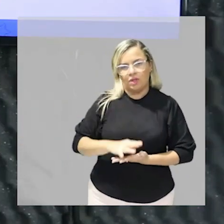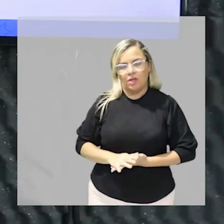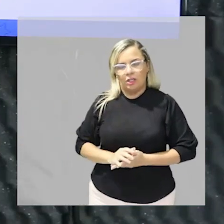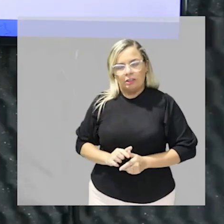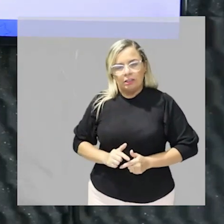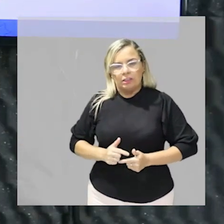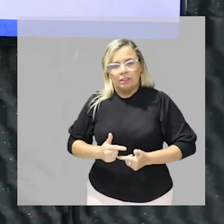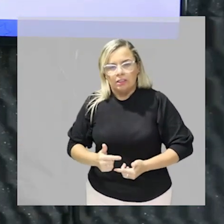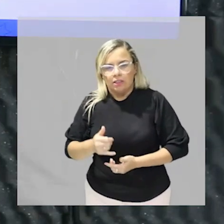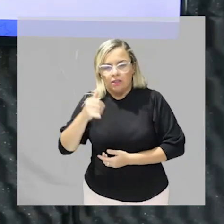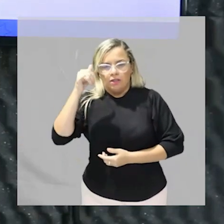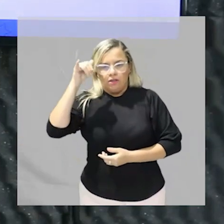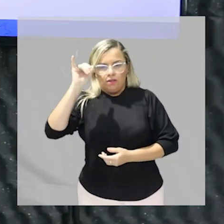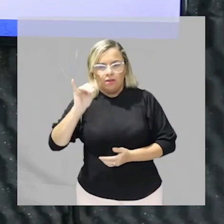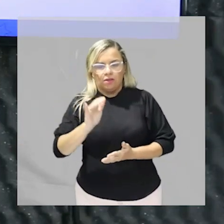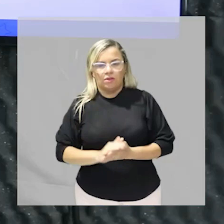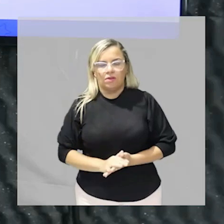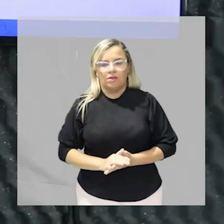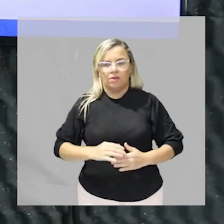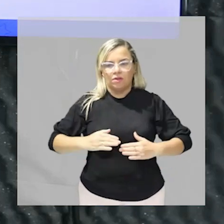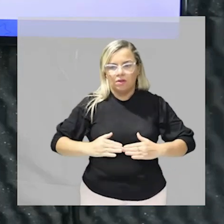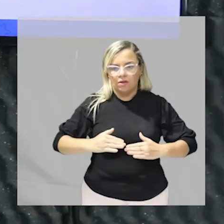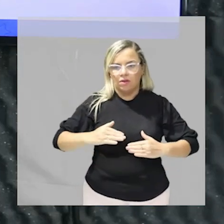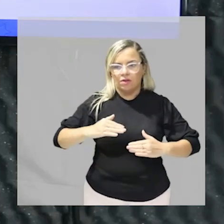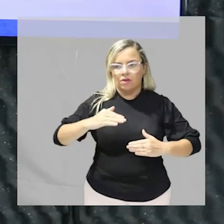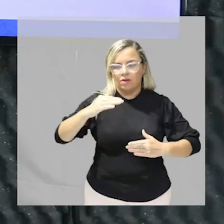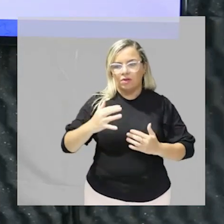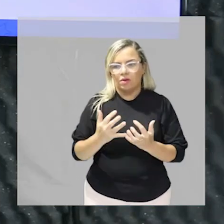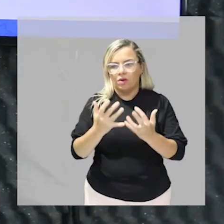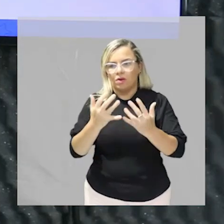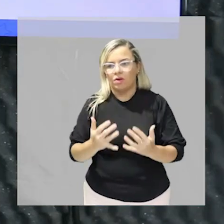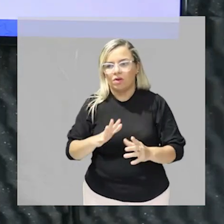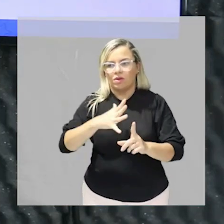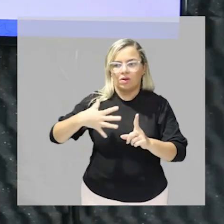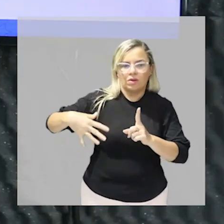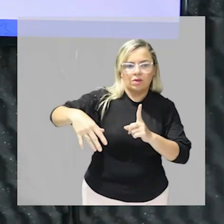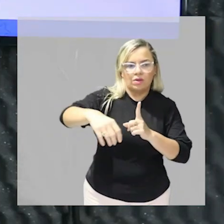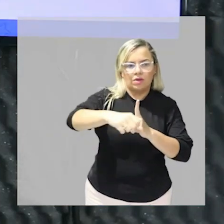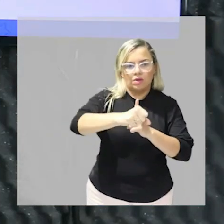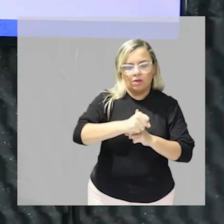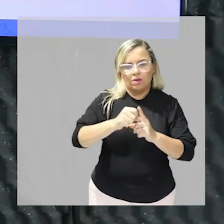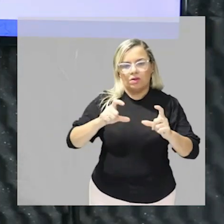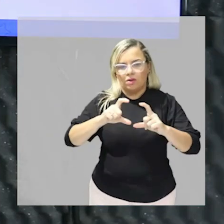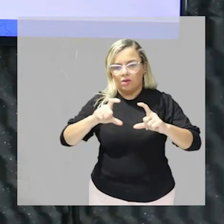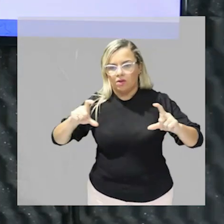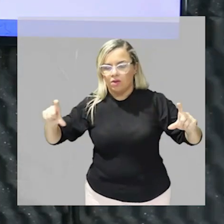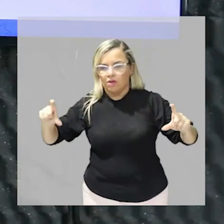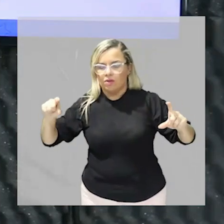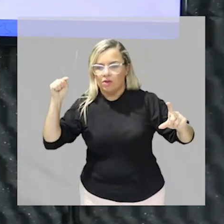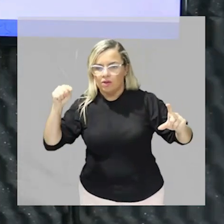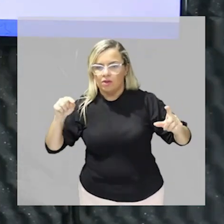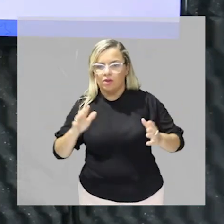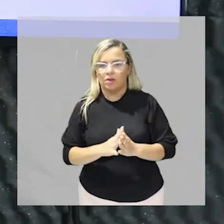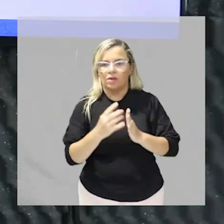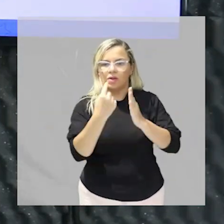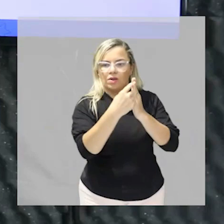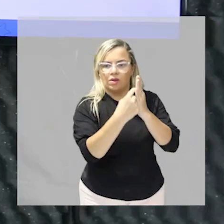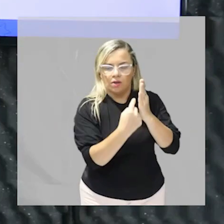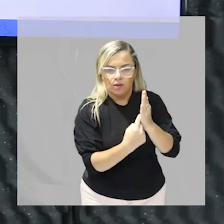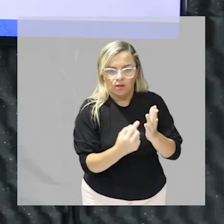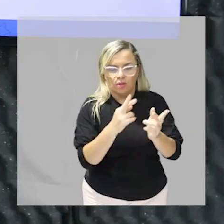Autoridades tentam evitar o aumento de combustão em nossa sociedade. Leia o trecho acerca de algumas medidas tomadas a esse